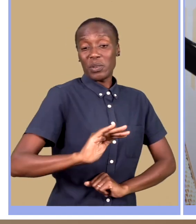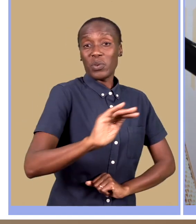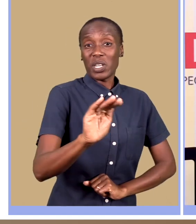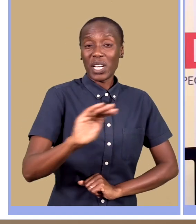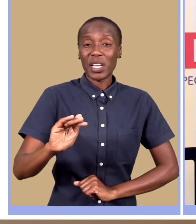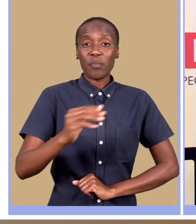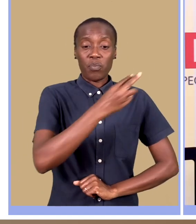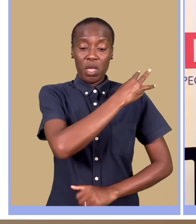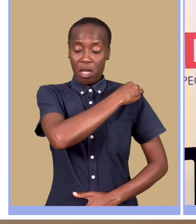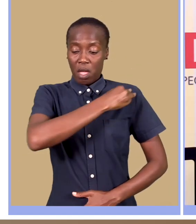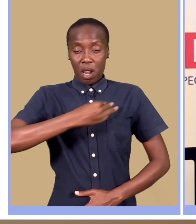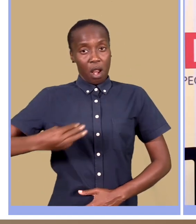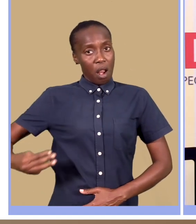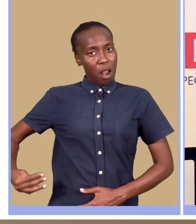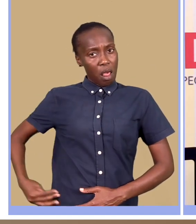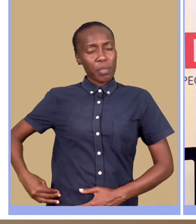locais também. Líderes